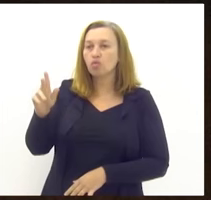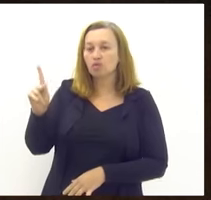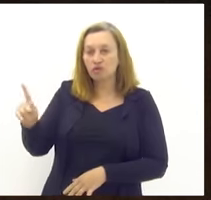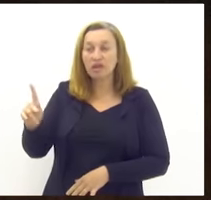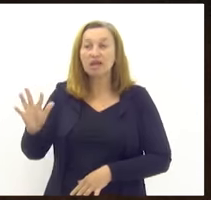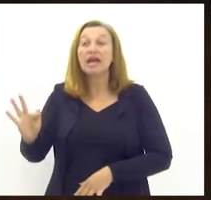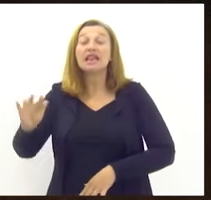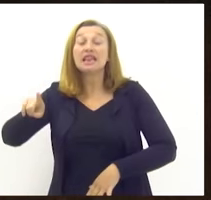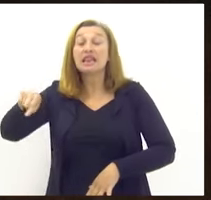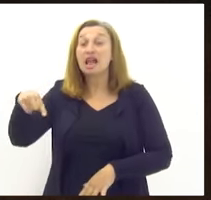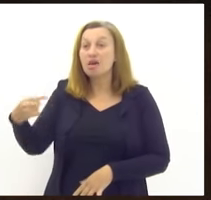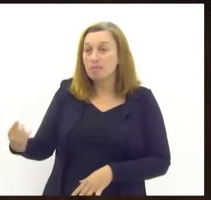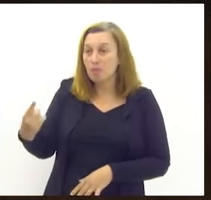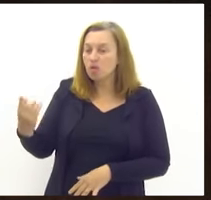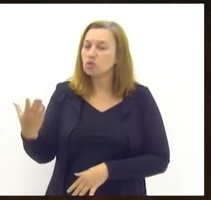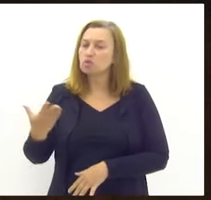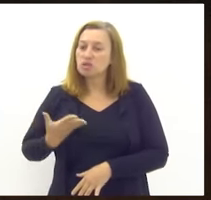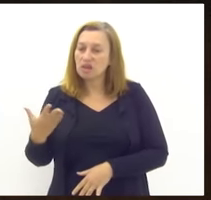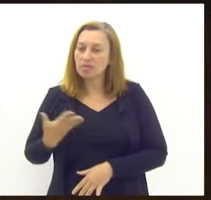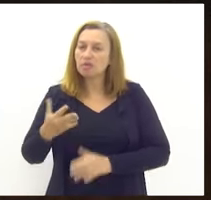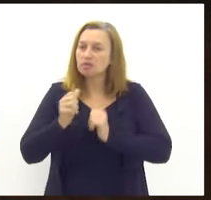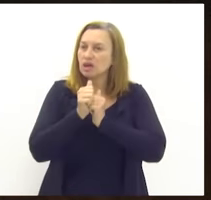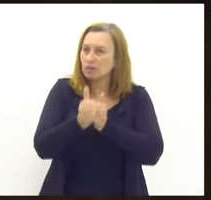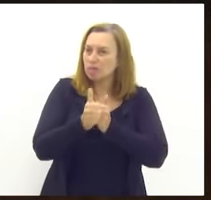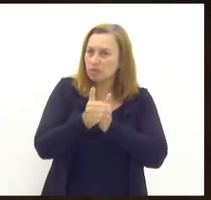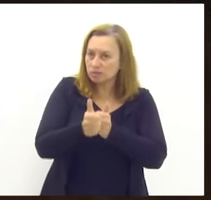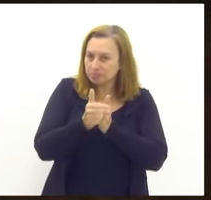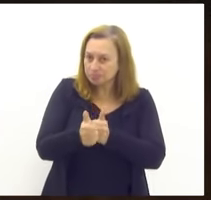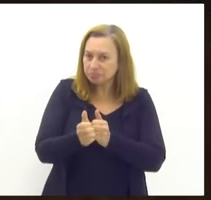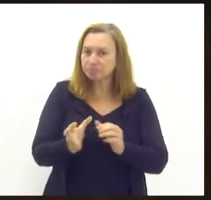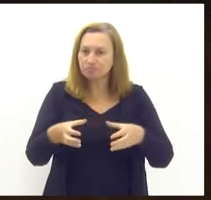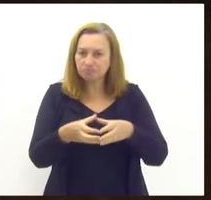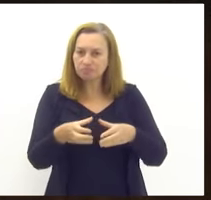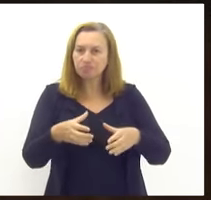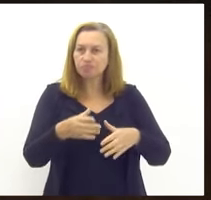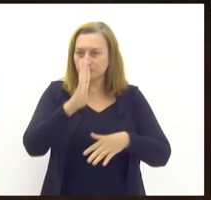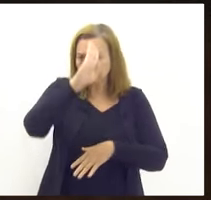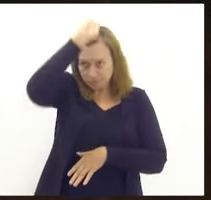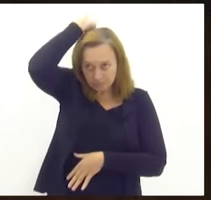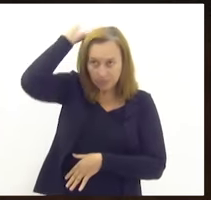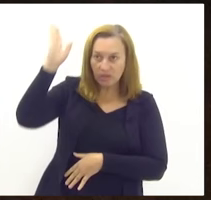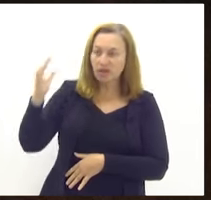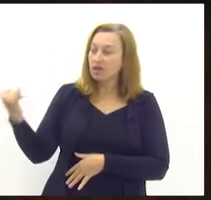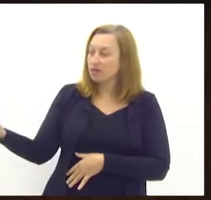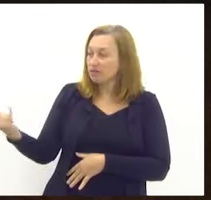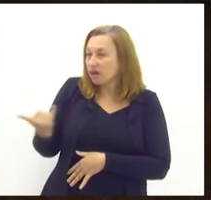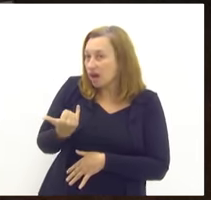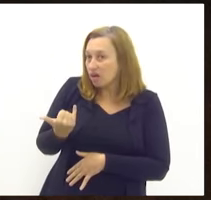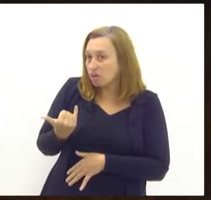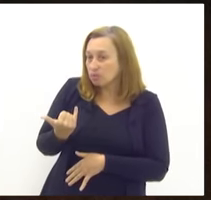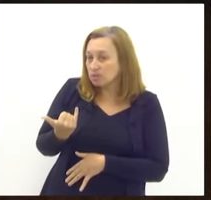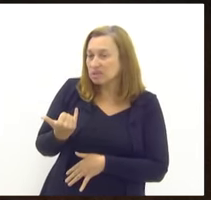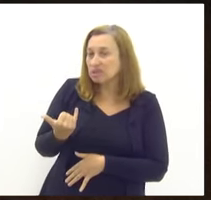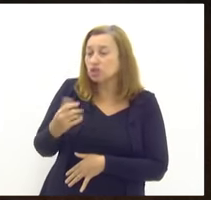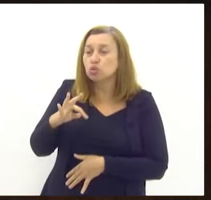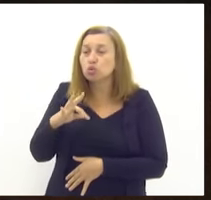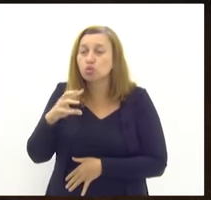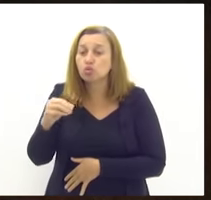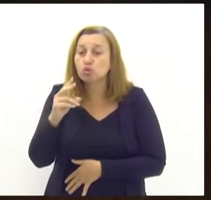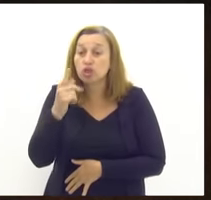esses essa esses amigos que acompanharam o trabalho do Corpo de Bombeiro vieram me procurar e contando tudo que